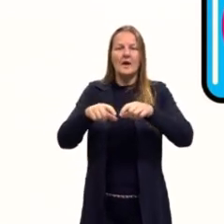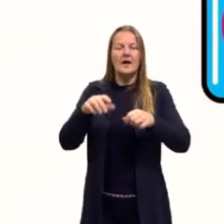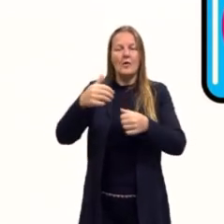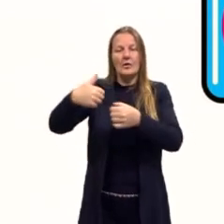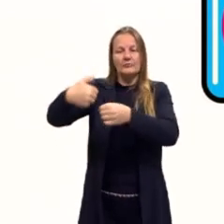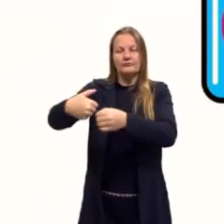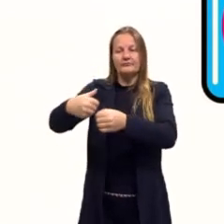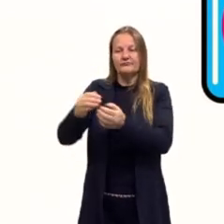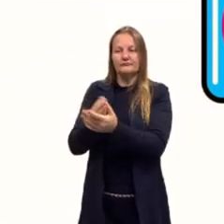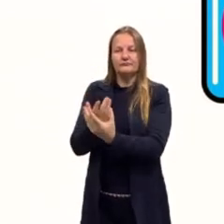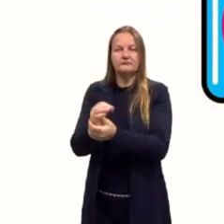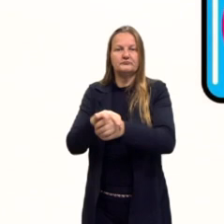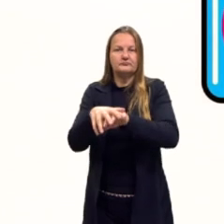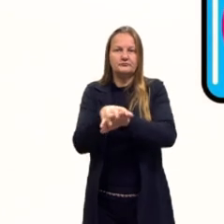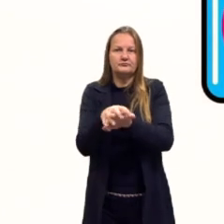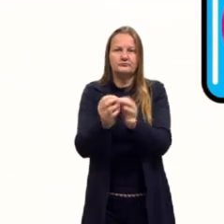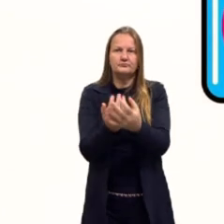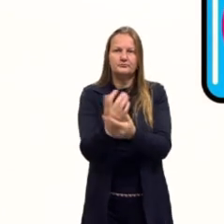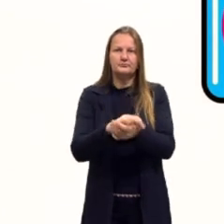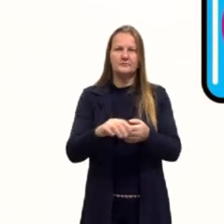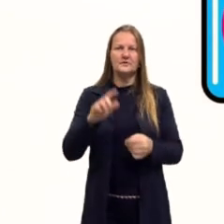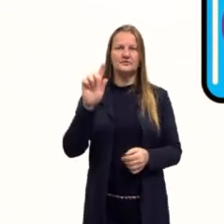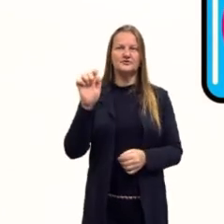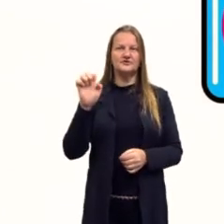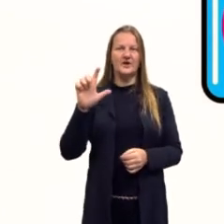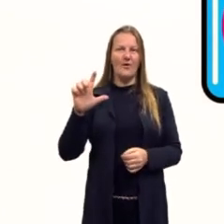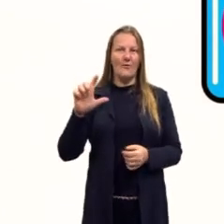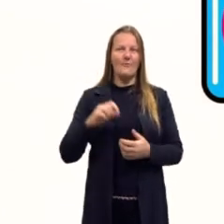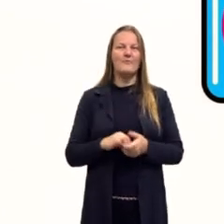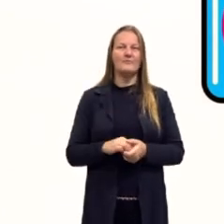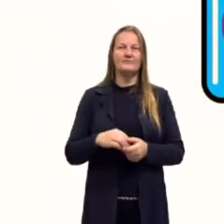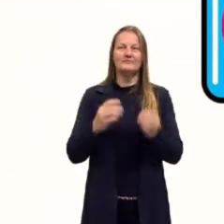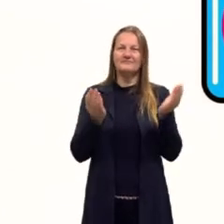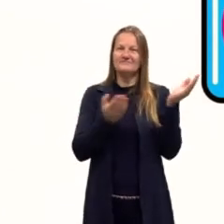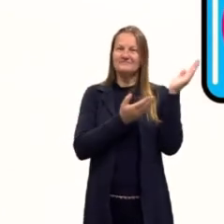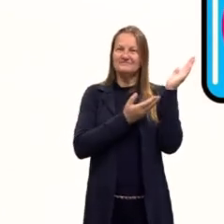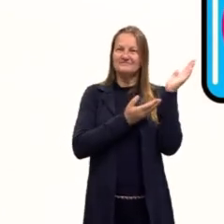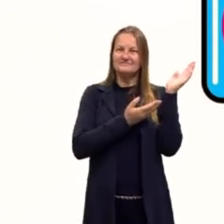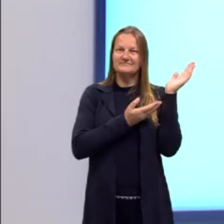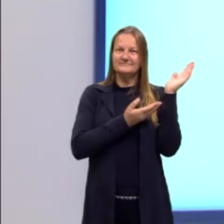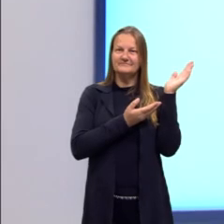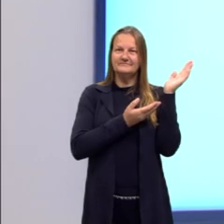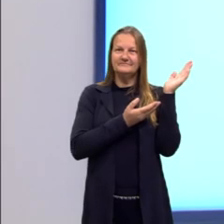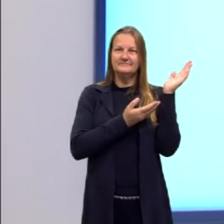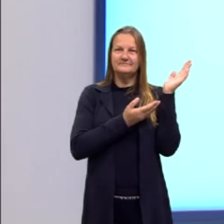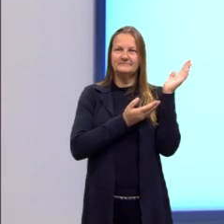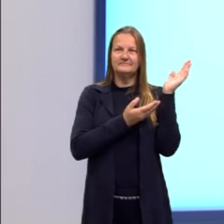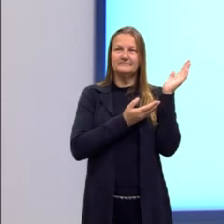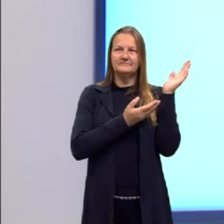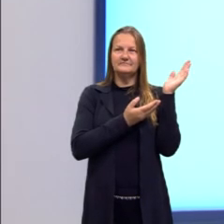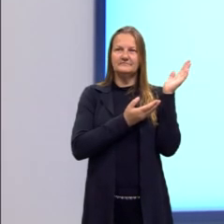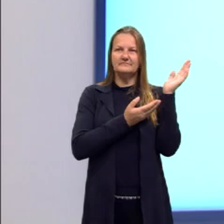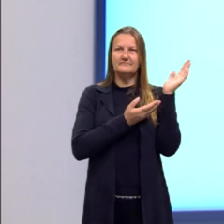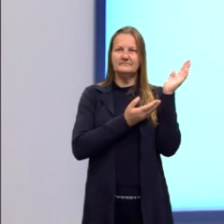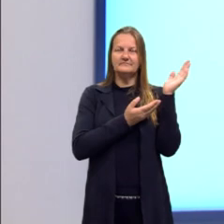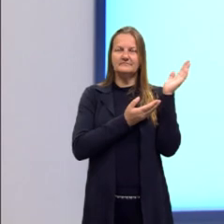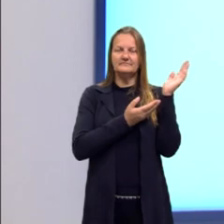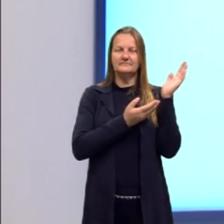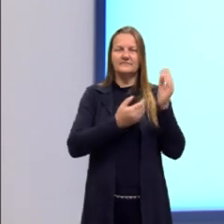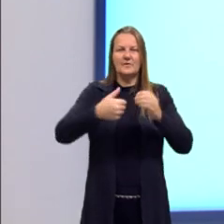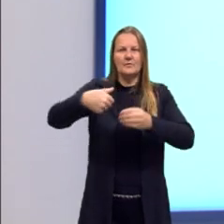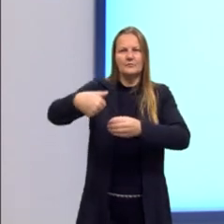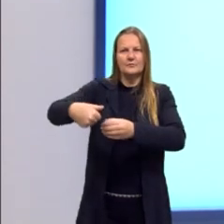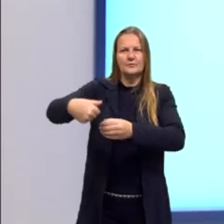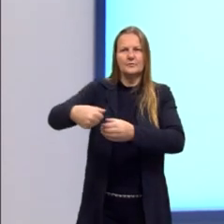né com álcool em gel para higienização então eu trouxe aqui a imagem dessa do álcool para higiene